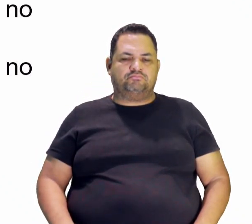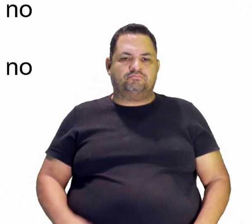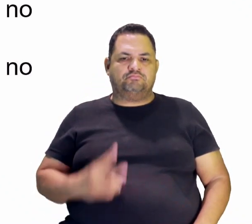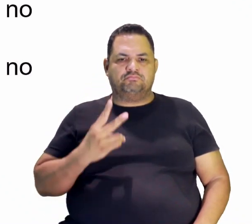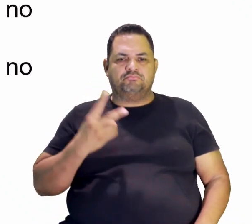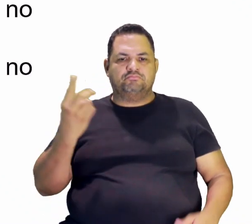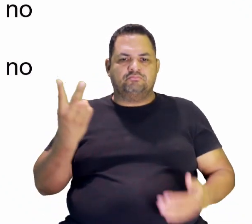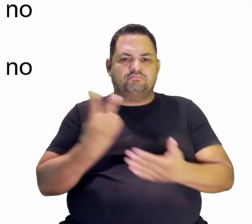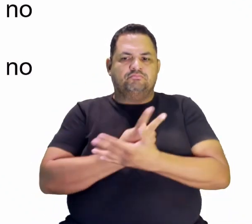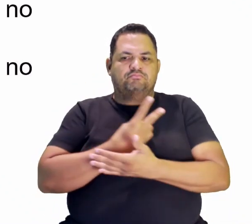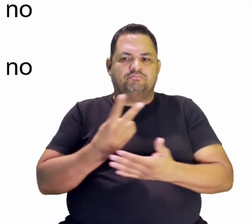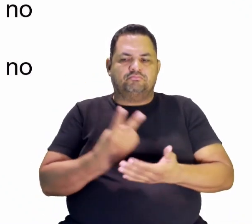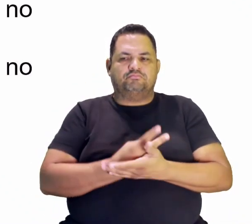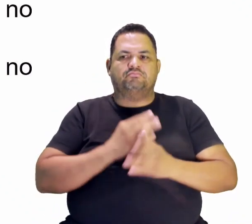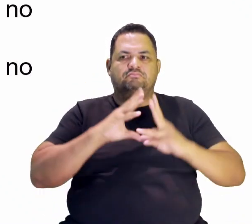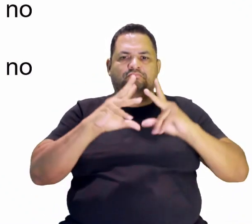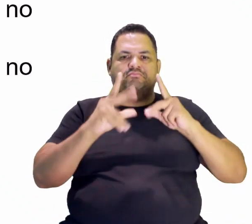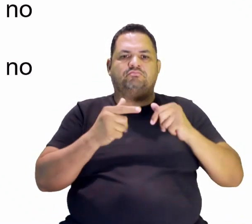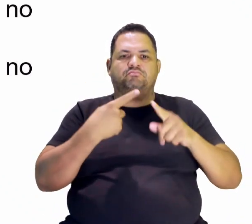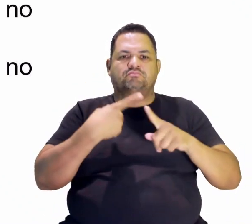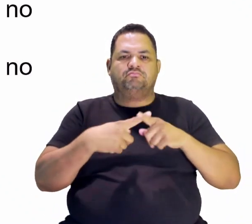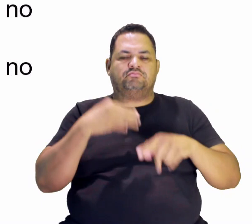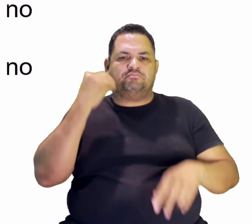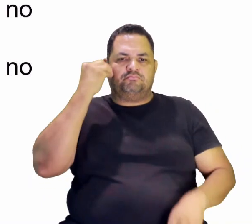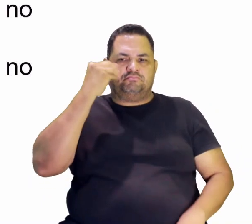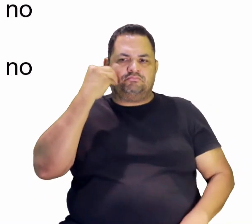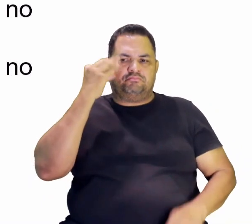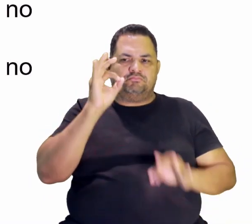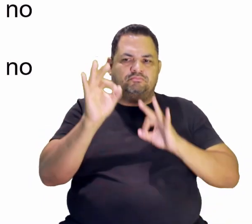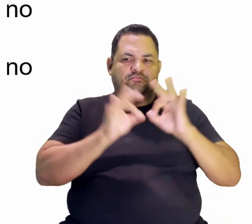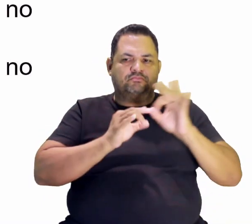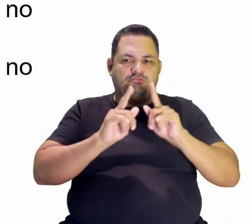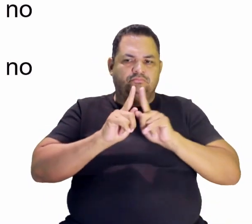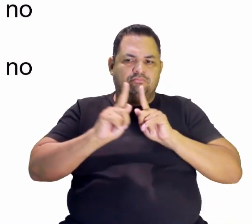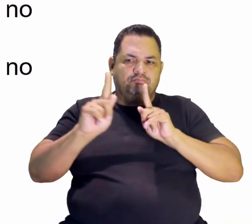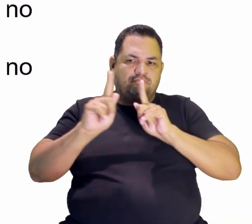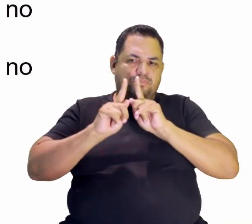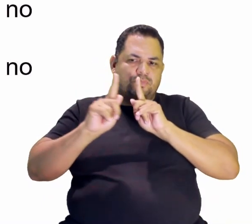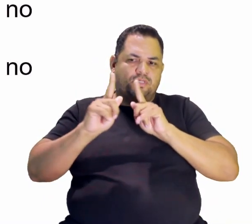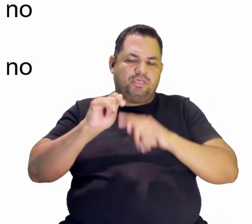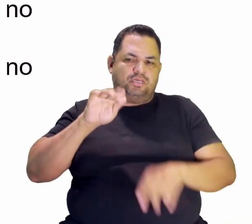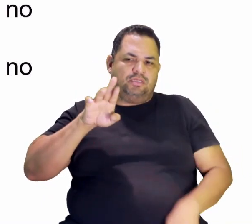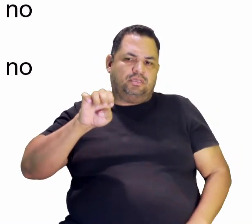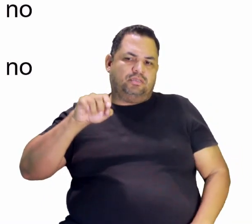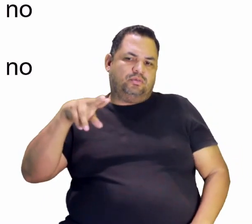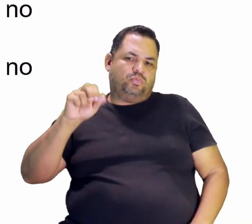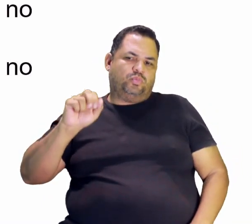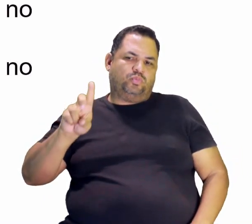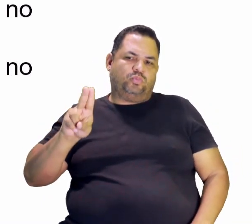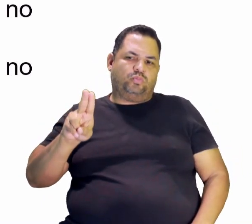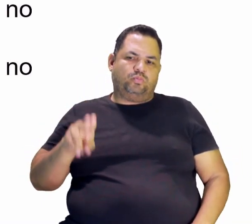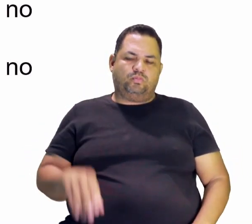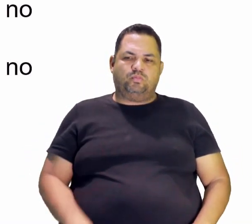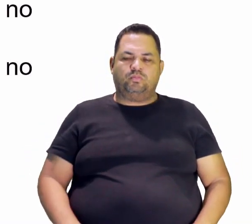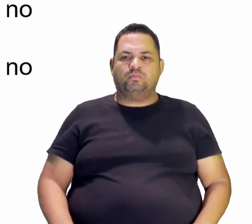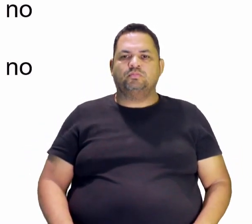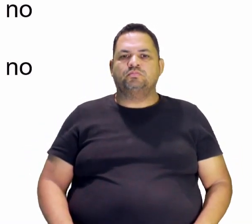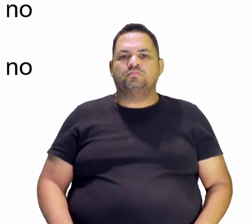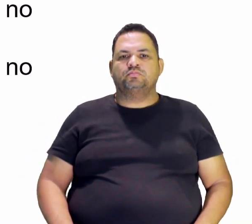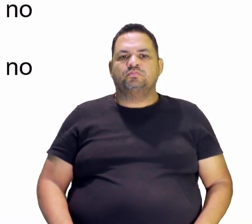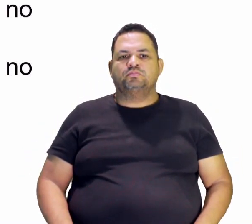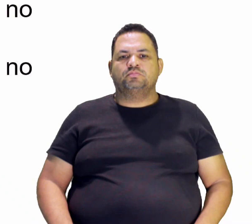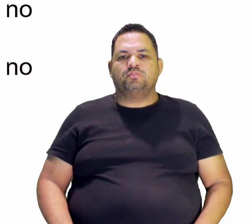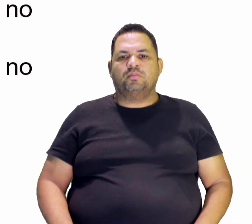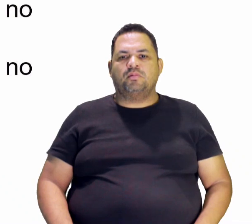tá bom? Isso tudo devido à experiência formulada por Galileu. Olha bem, corpos no